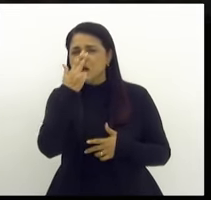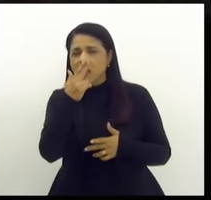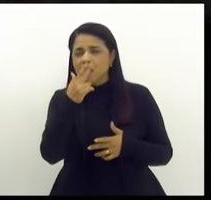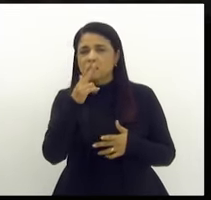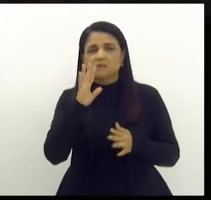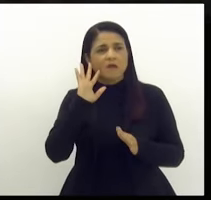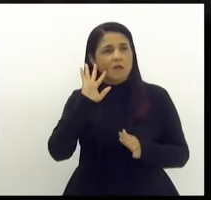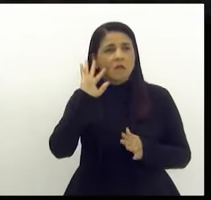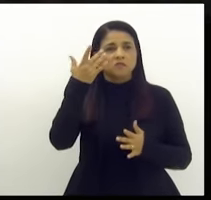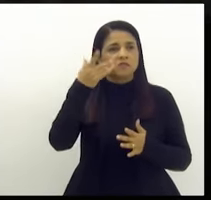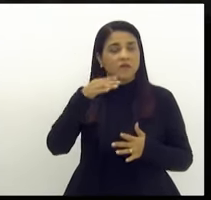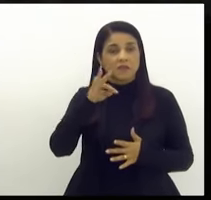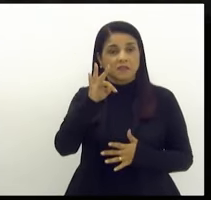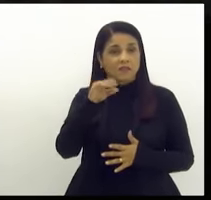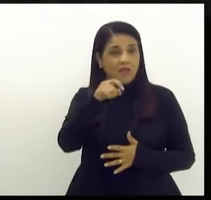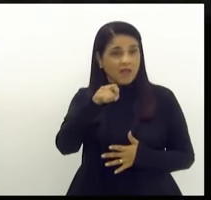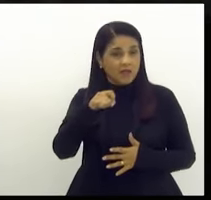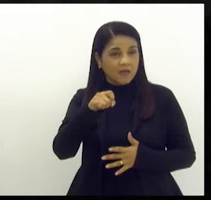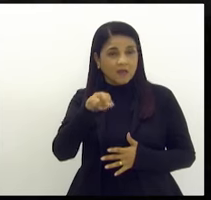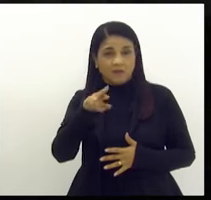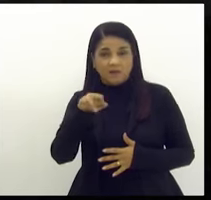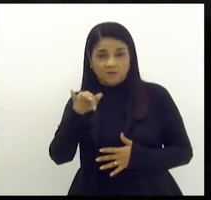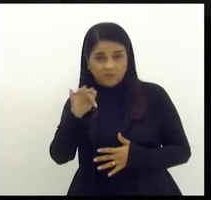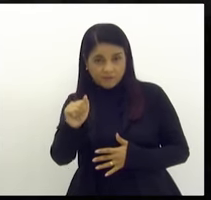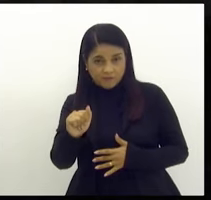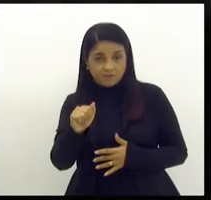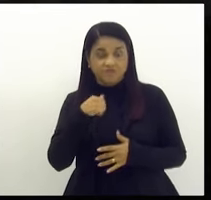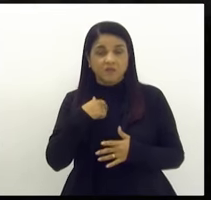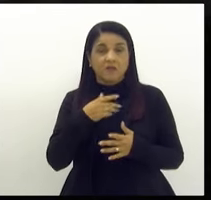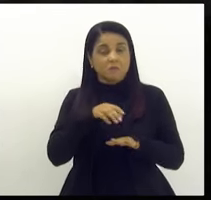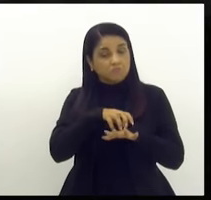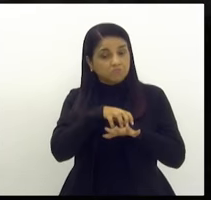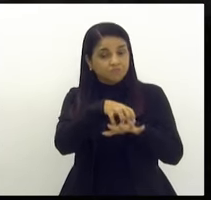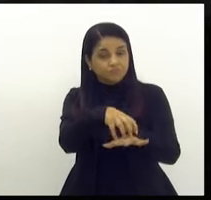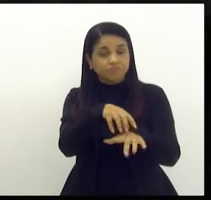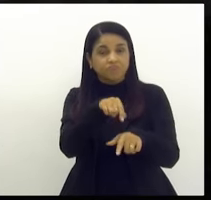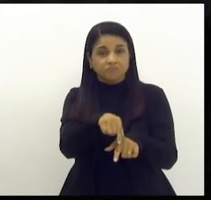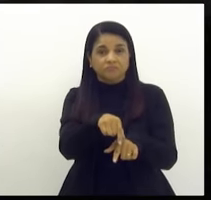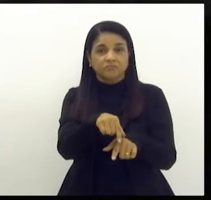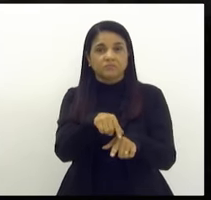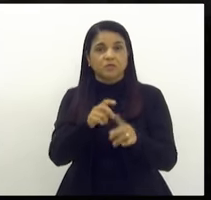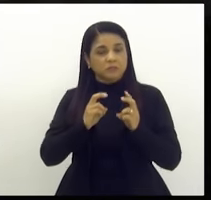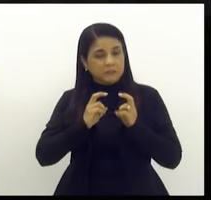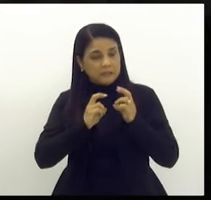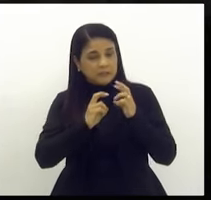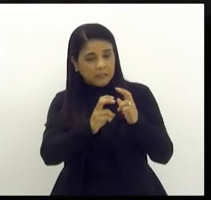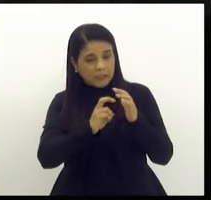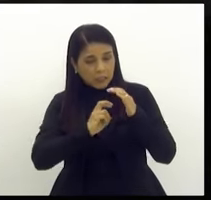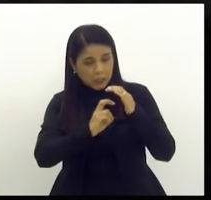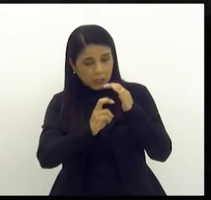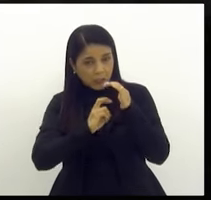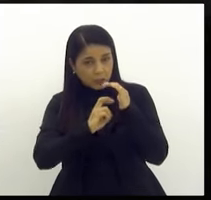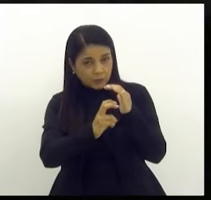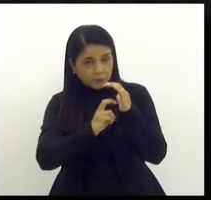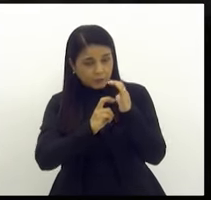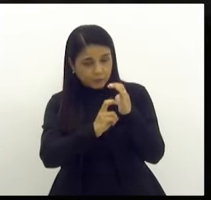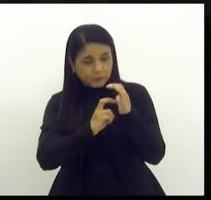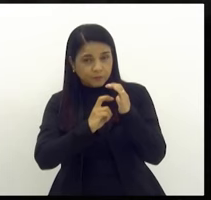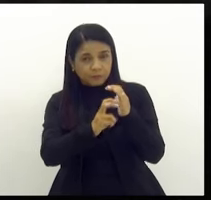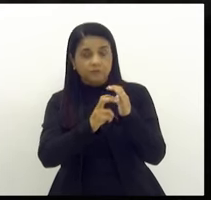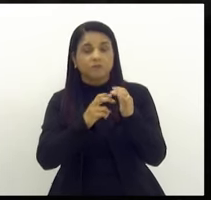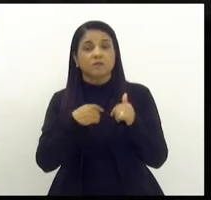tarifa né e é para subsidiar o transporte por trilho o transporte